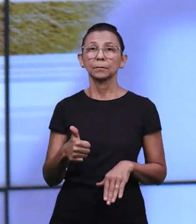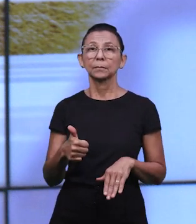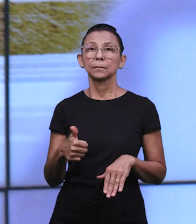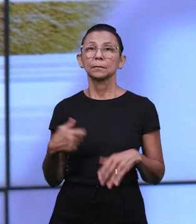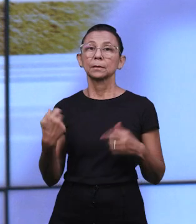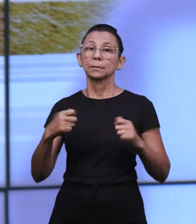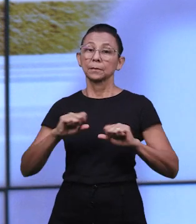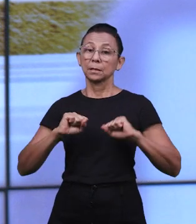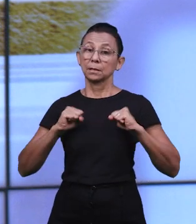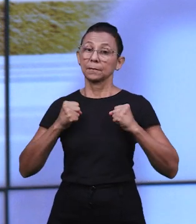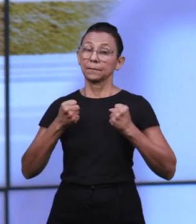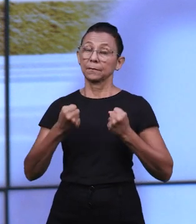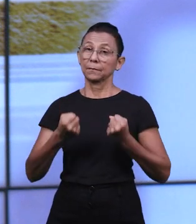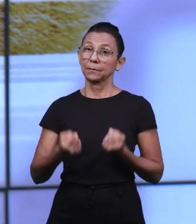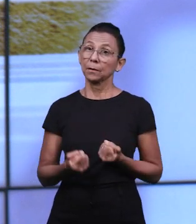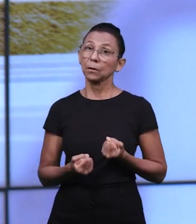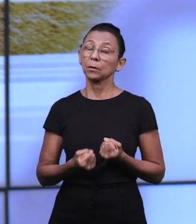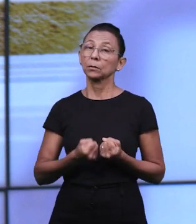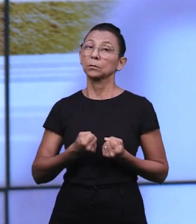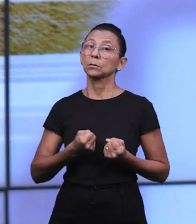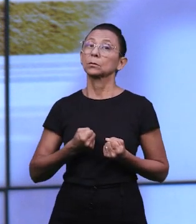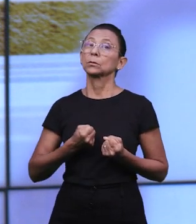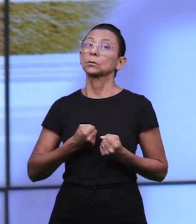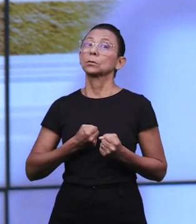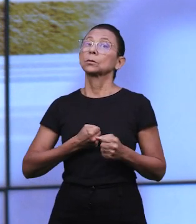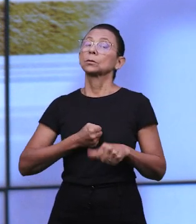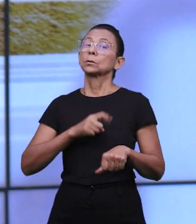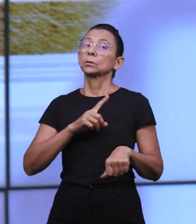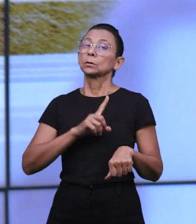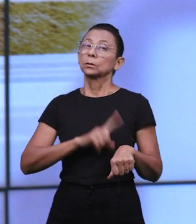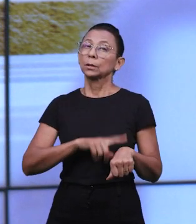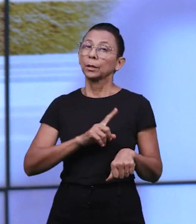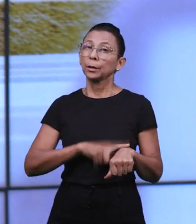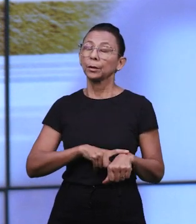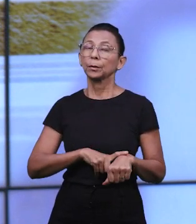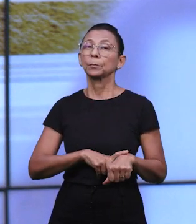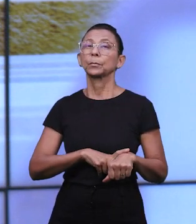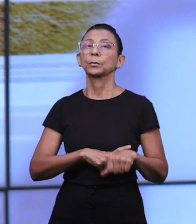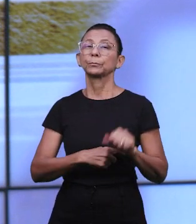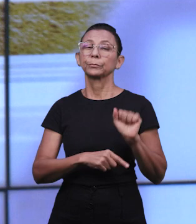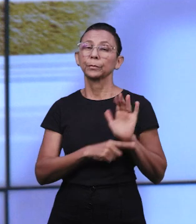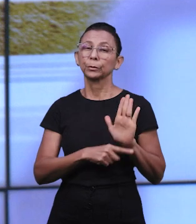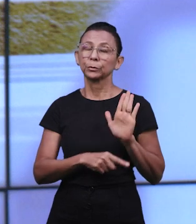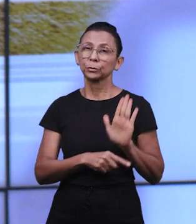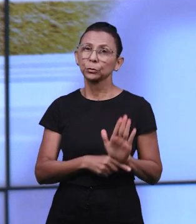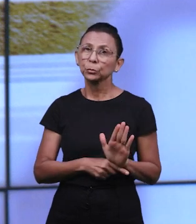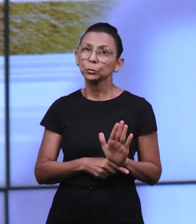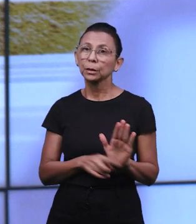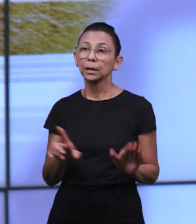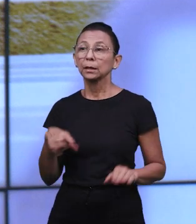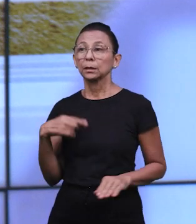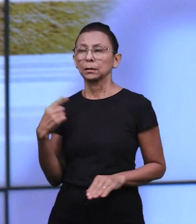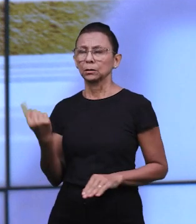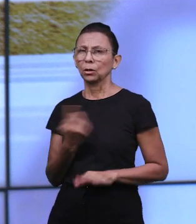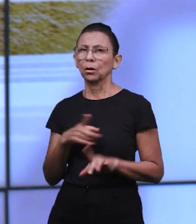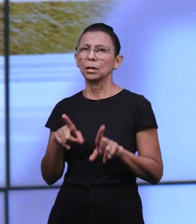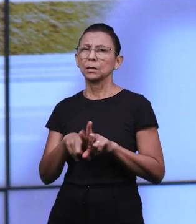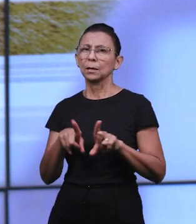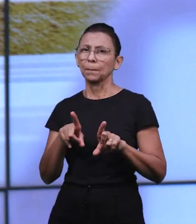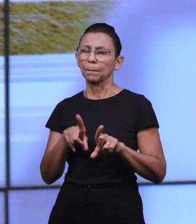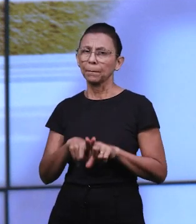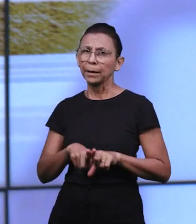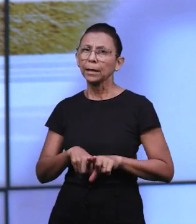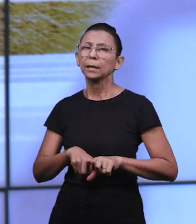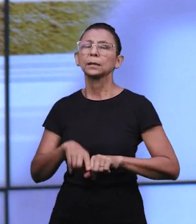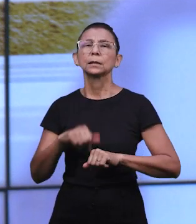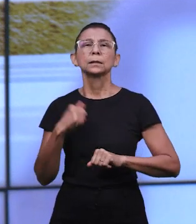dá trabalho, demanda tempo e atenção. E desenvolvimento emocional nosso também, apesar de não termos uma